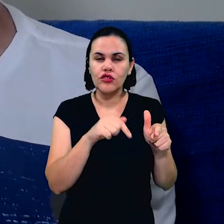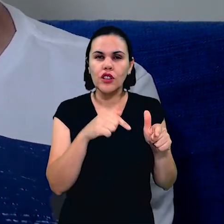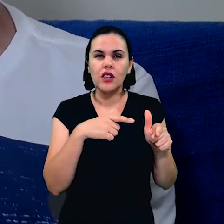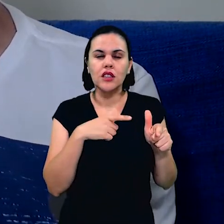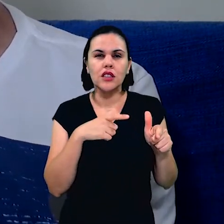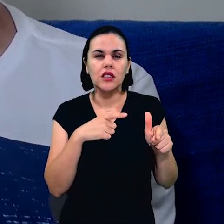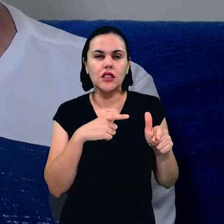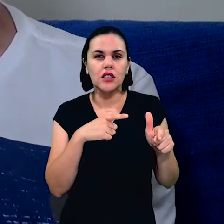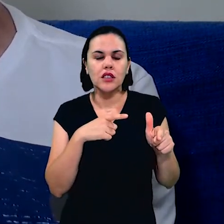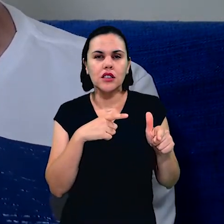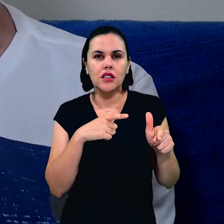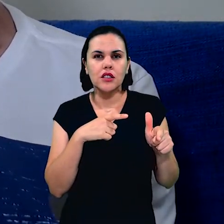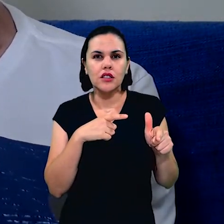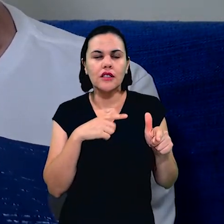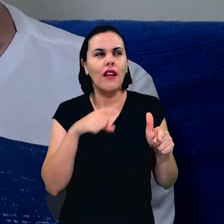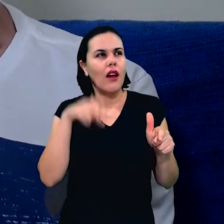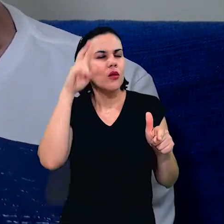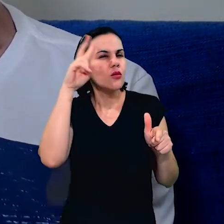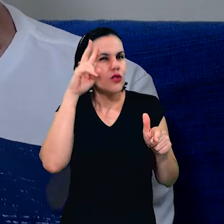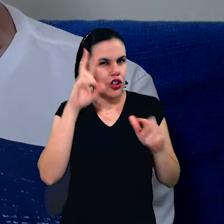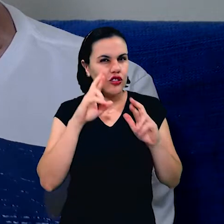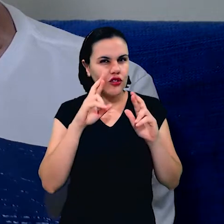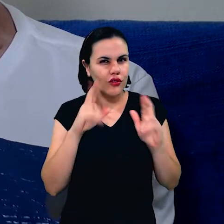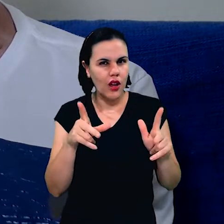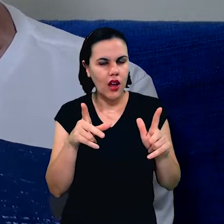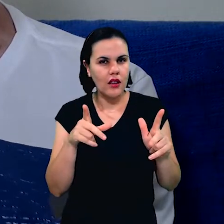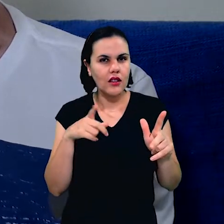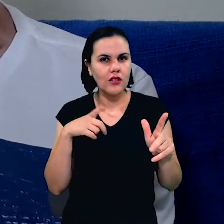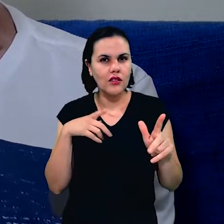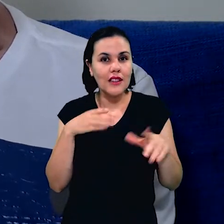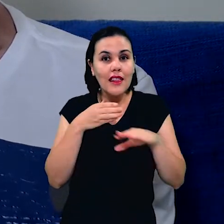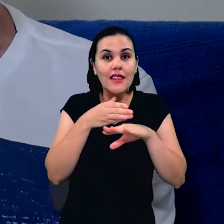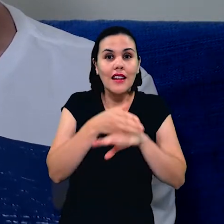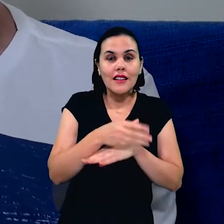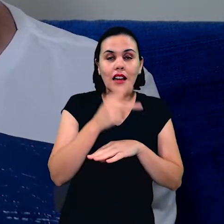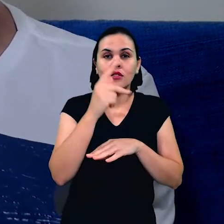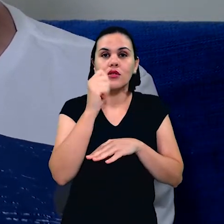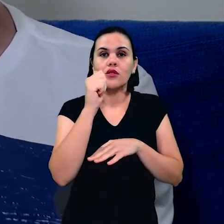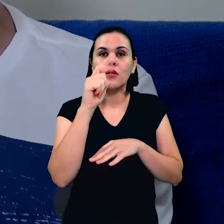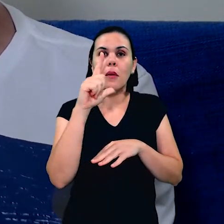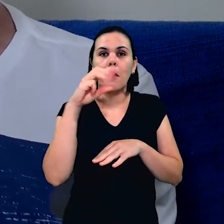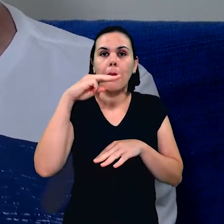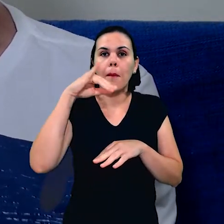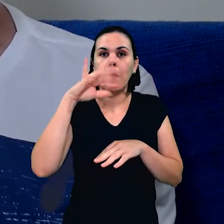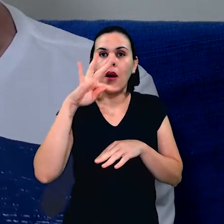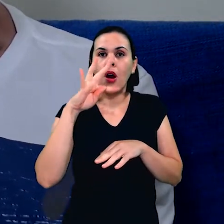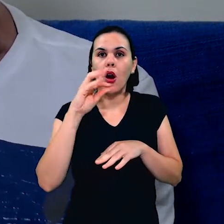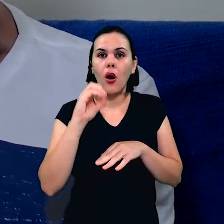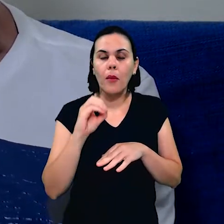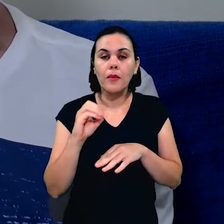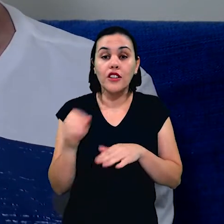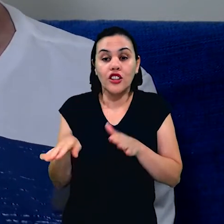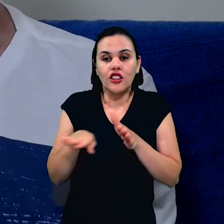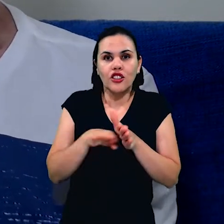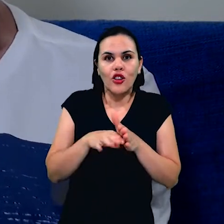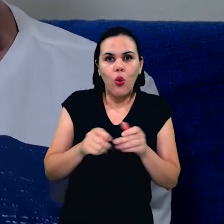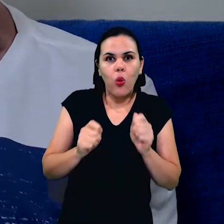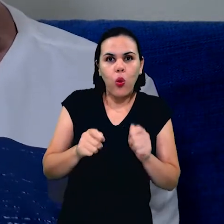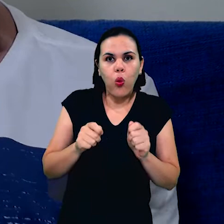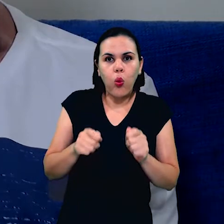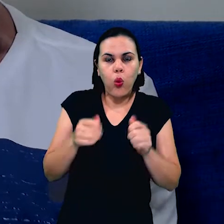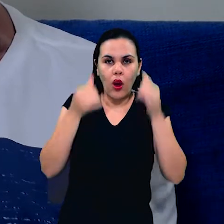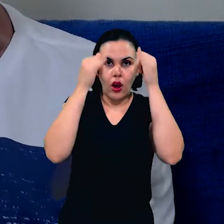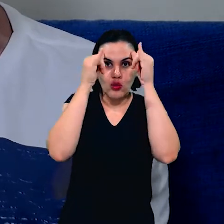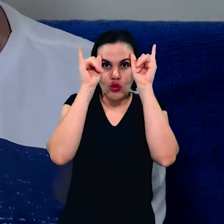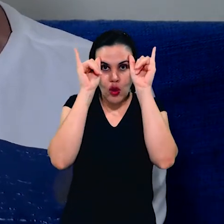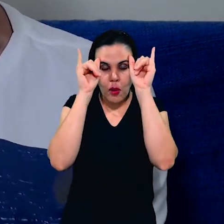Em Mogi tem uma história interessante, tem a entrada dos palmitos. Eles chegam no carro de boi, uma